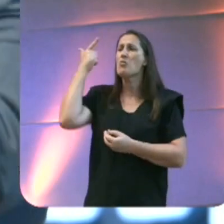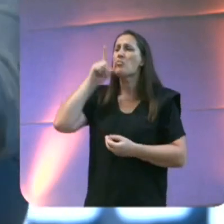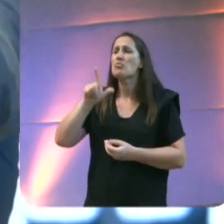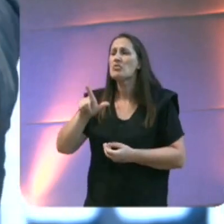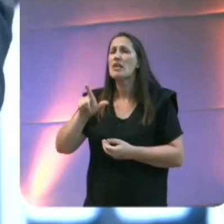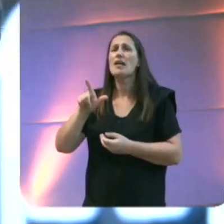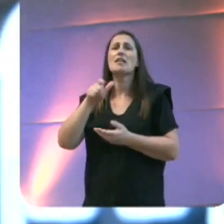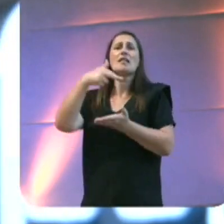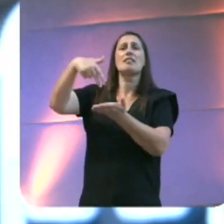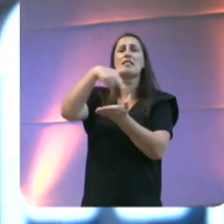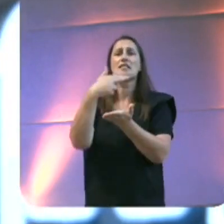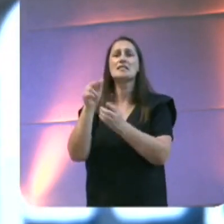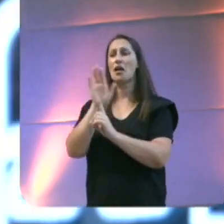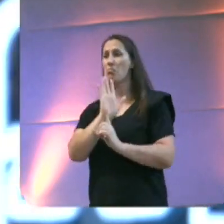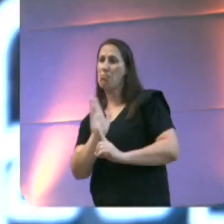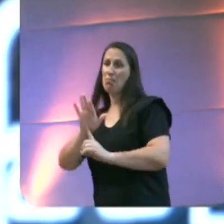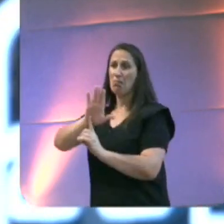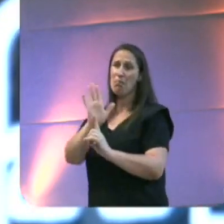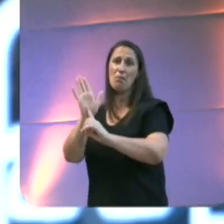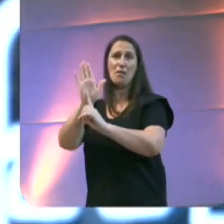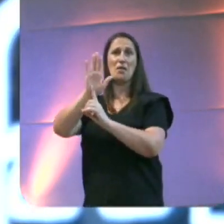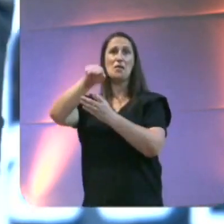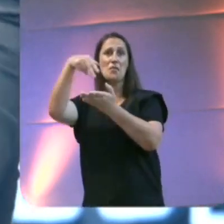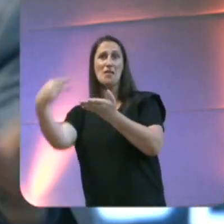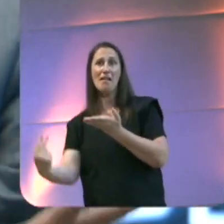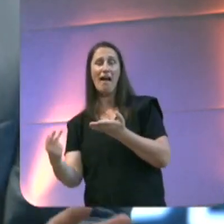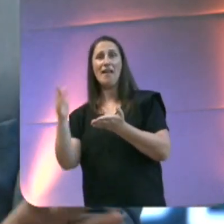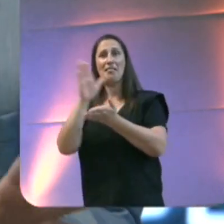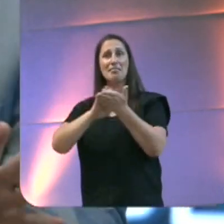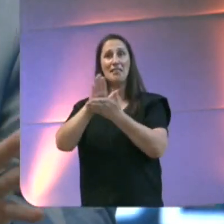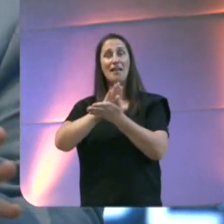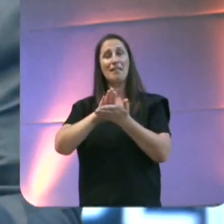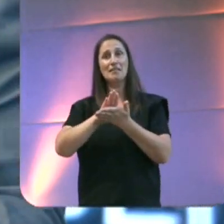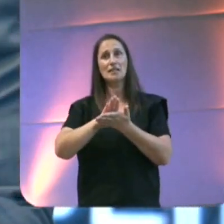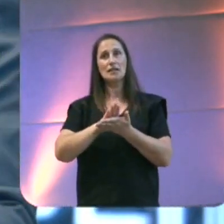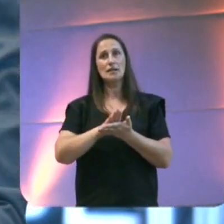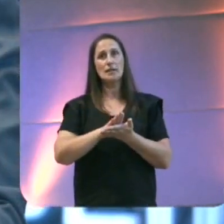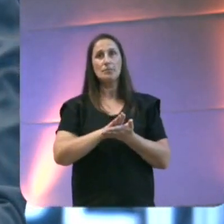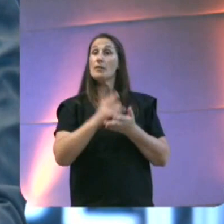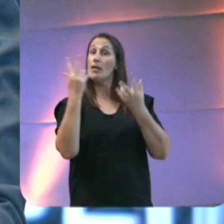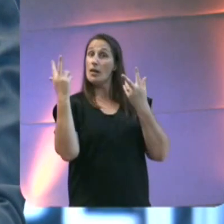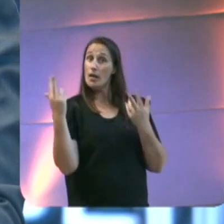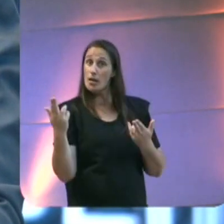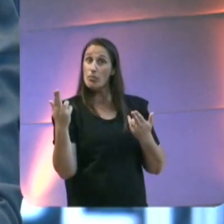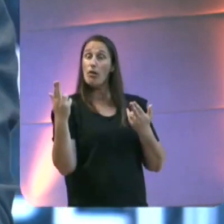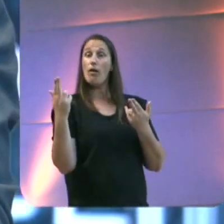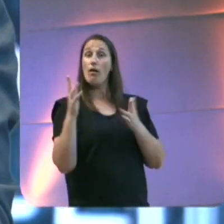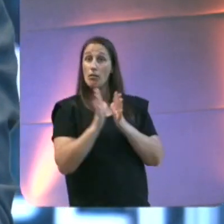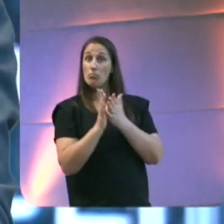fazia muito. Provavelmente elas tinham feito tudo isso.